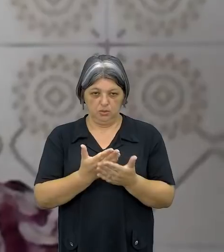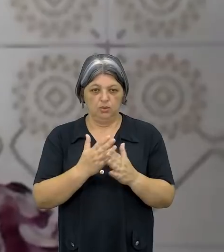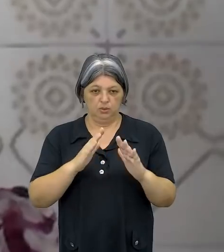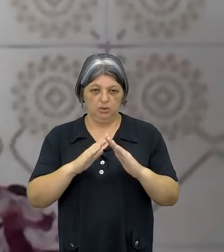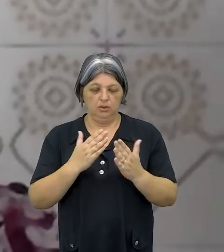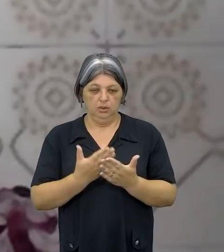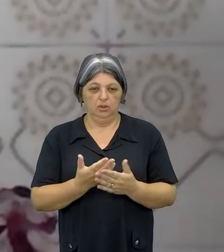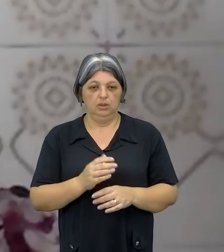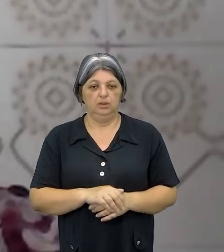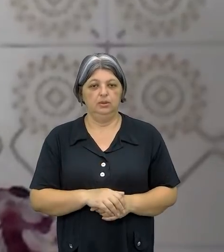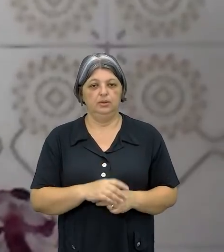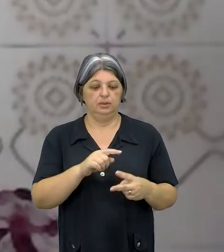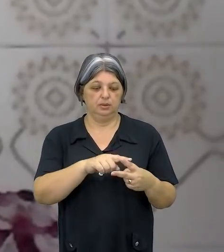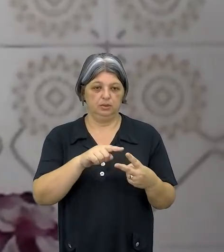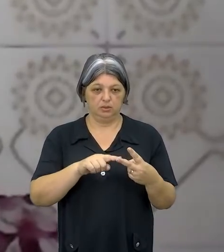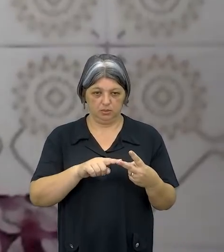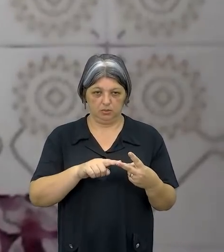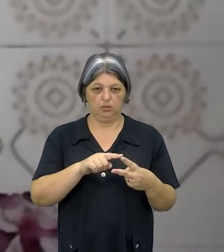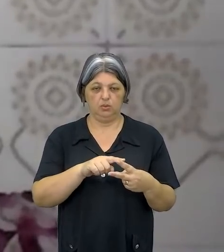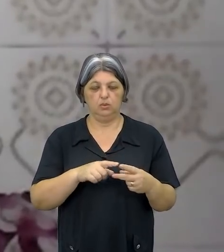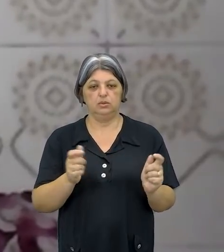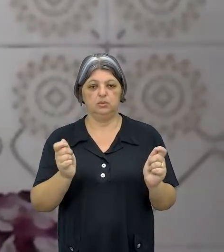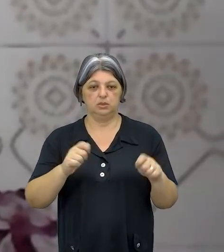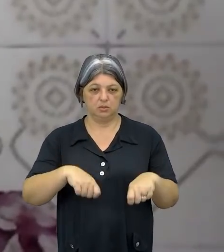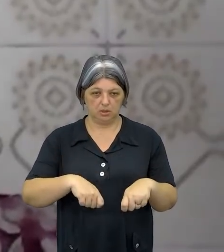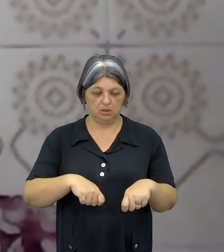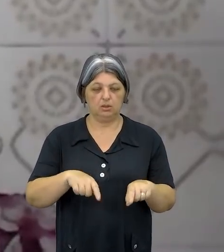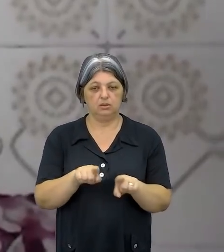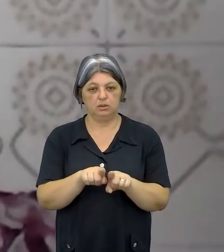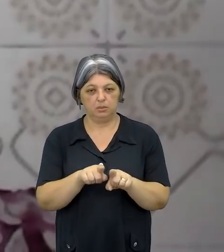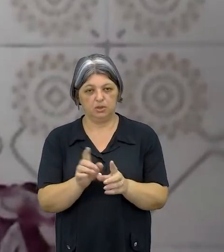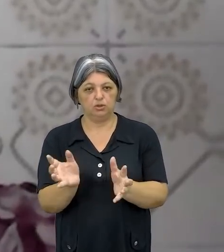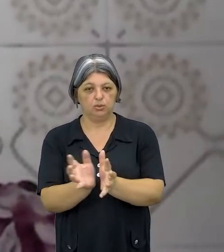possibilidades de organização dos agrupamentos, tá?